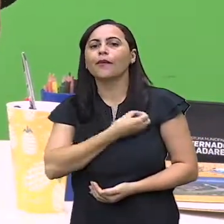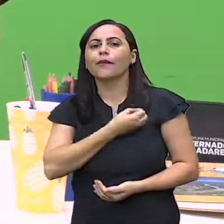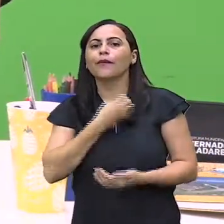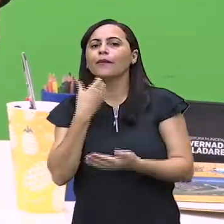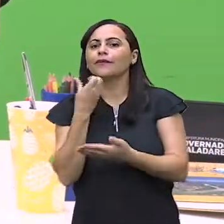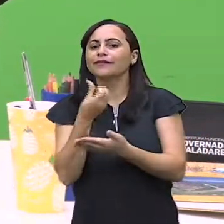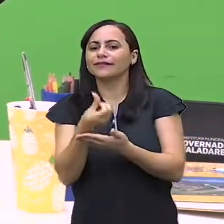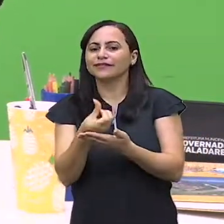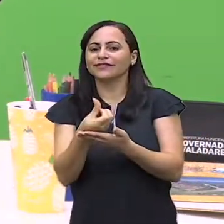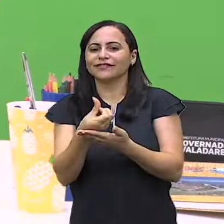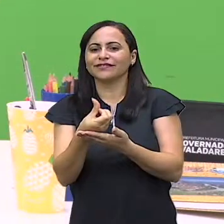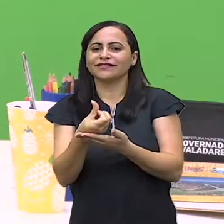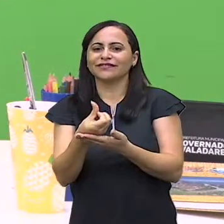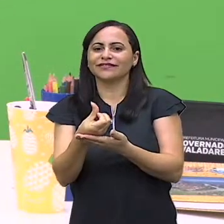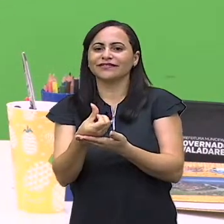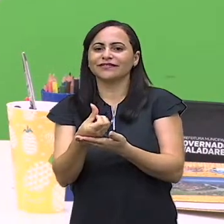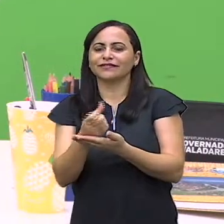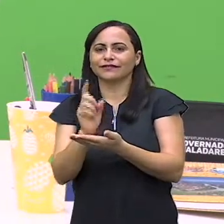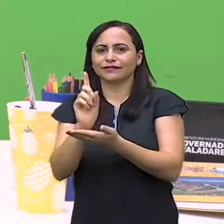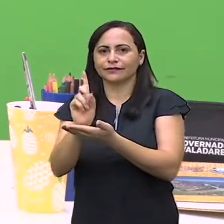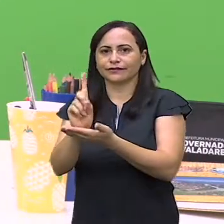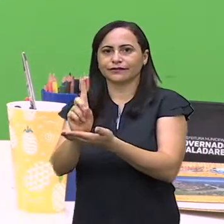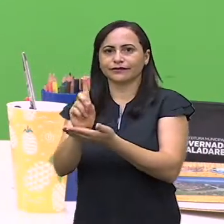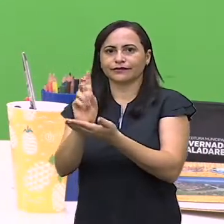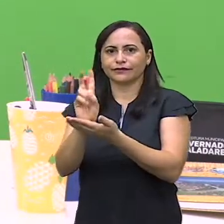Seis. Um.